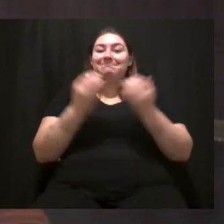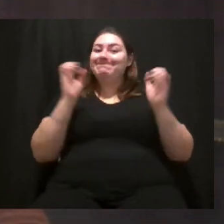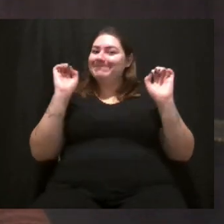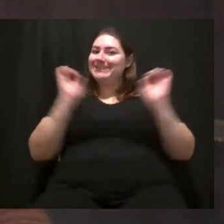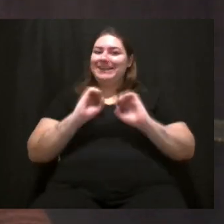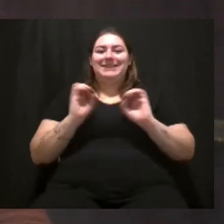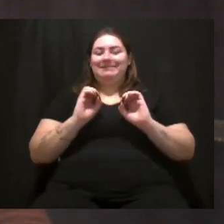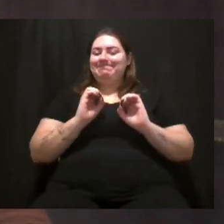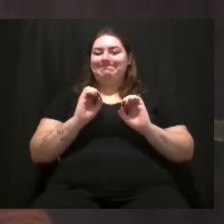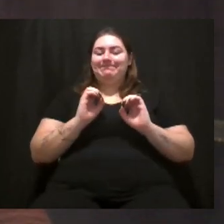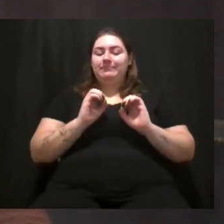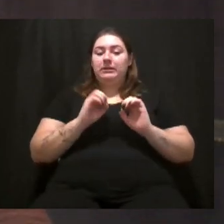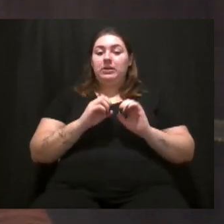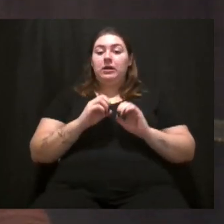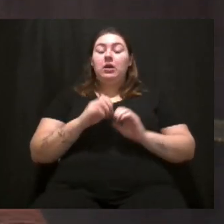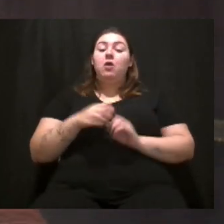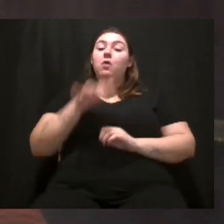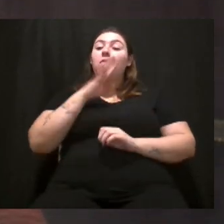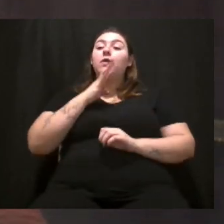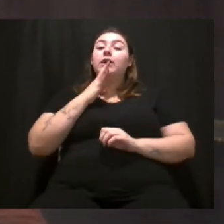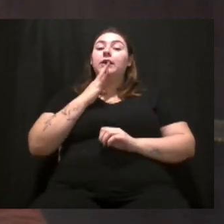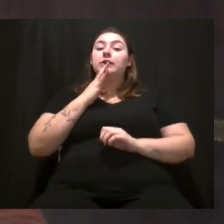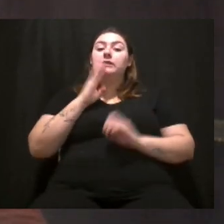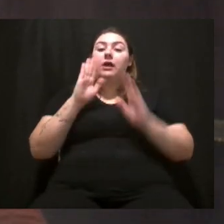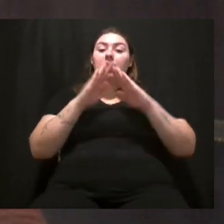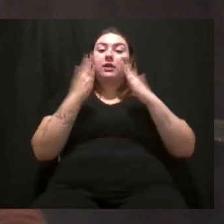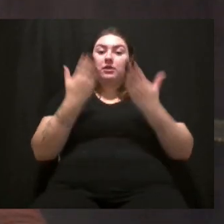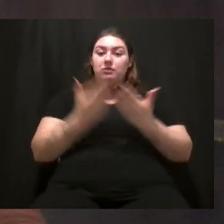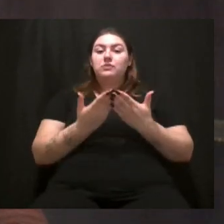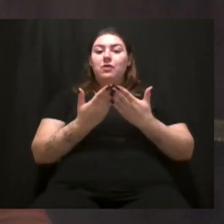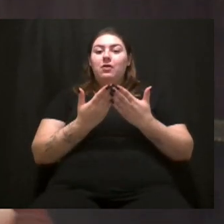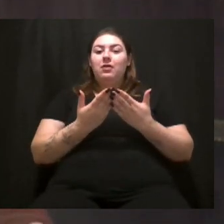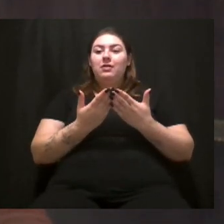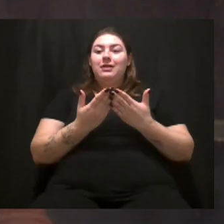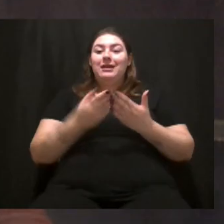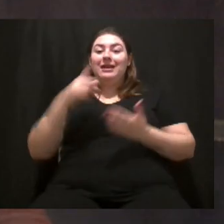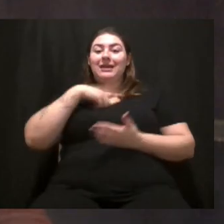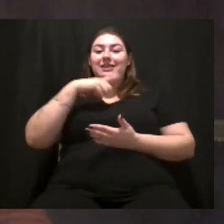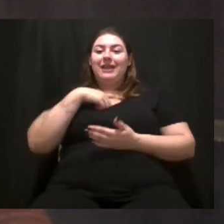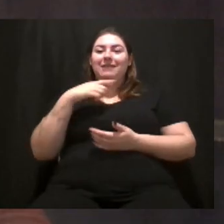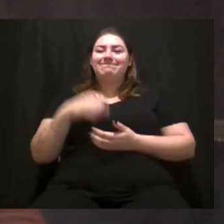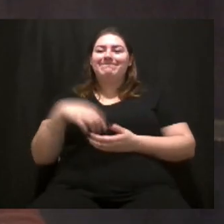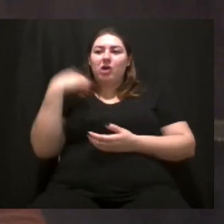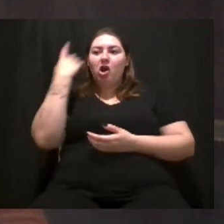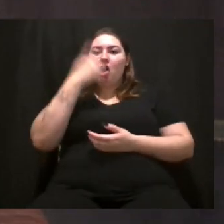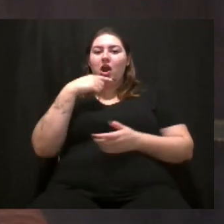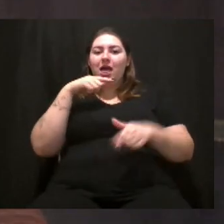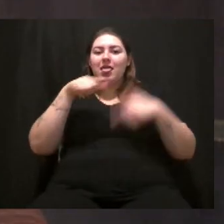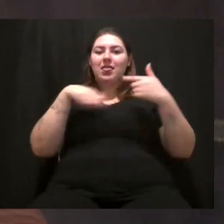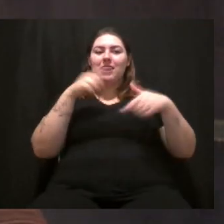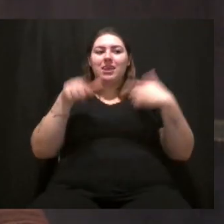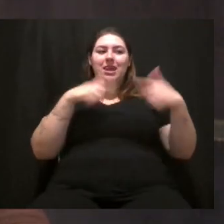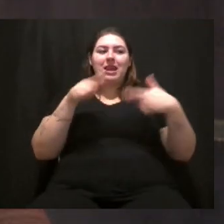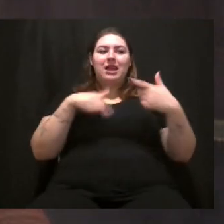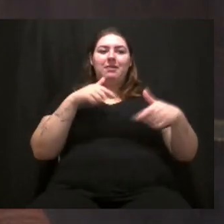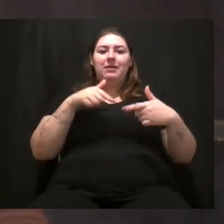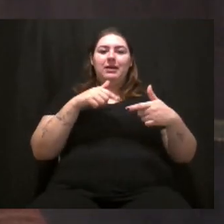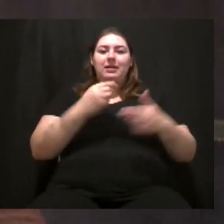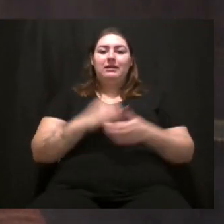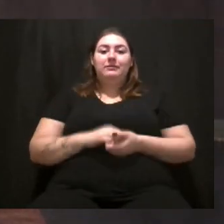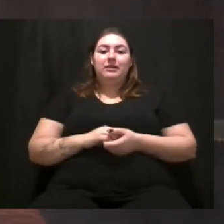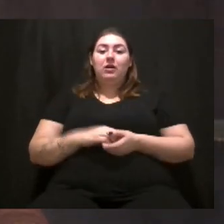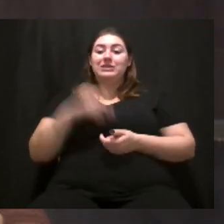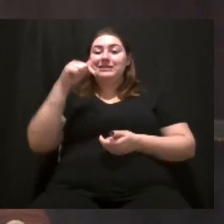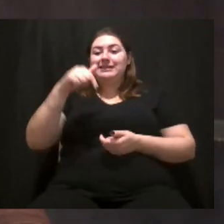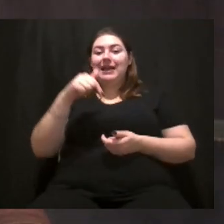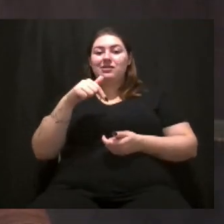escolas, por exemplo, que tem hora extra até 11 horas da noite. Ou seja, você coloca a criança às 7 horas da manhã e ela vai sair às 11 horas